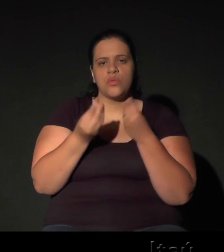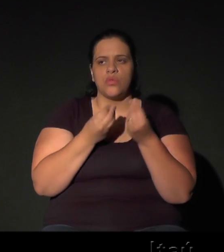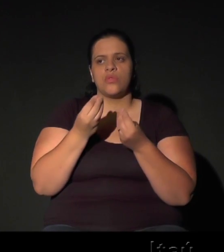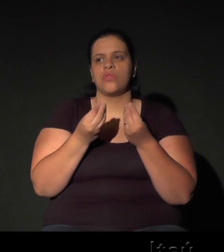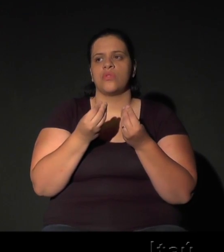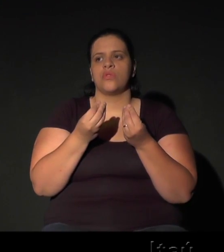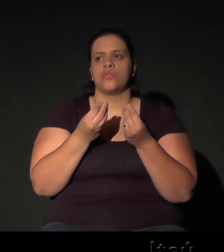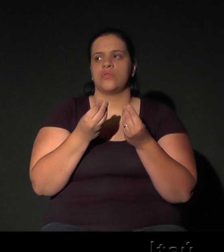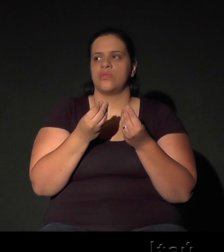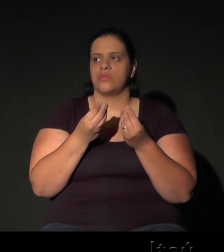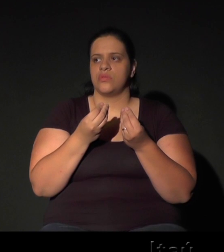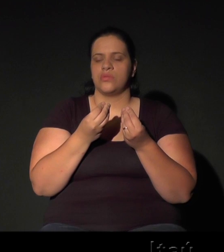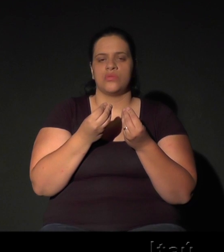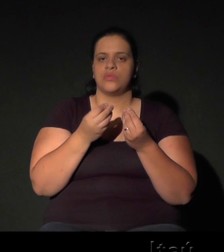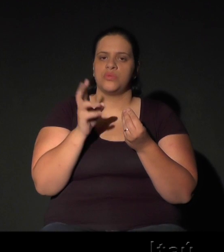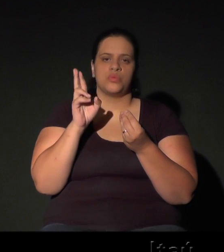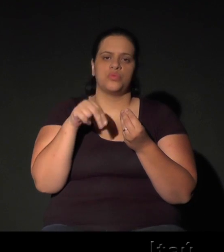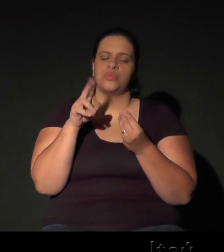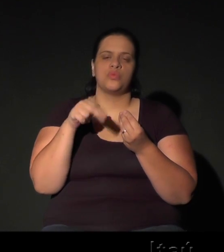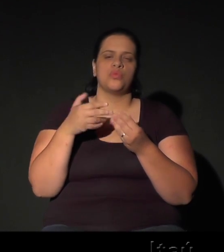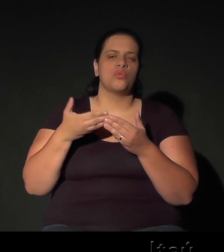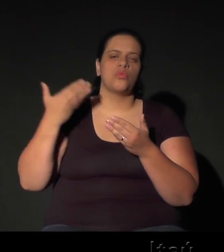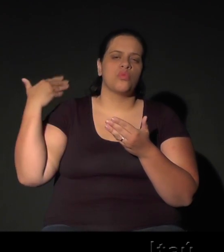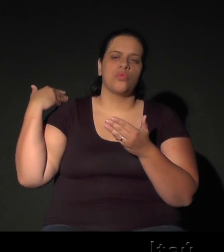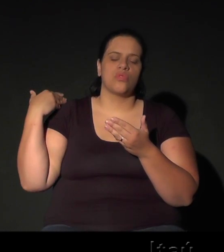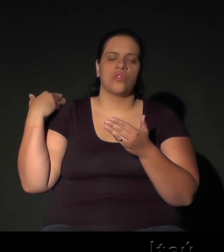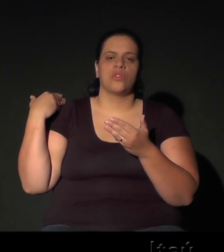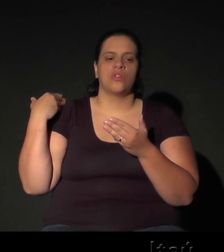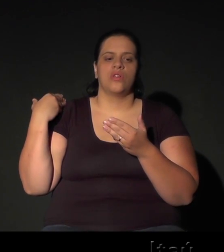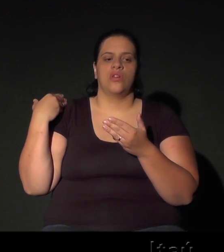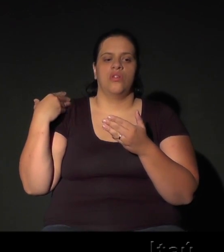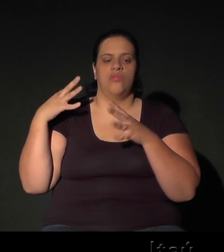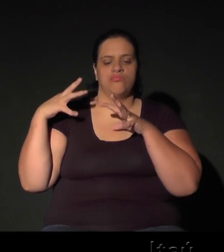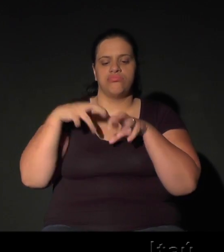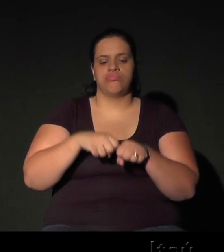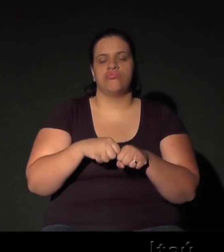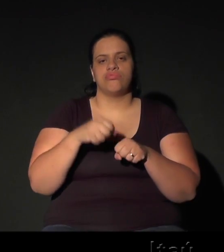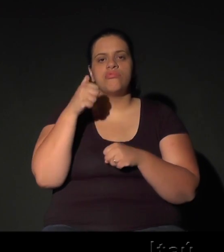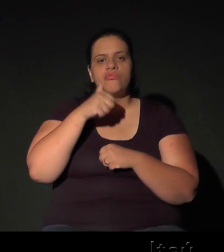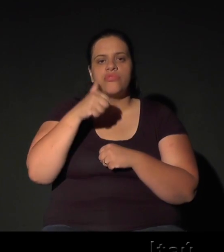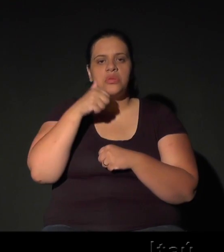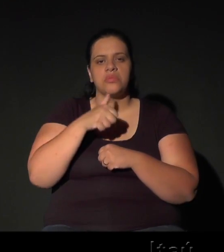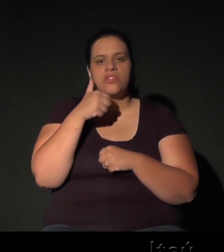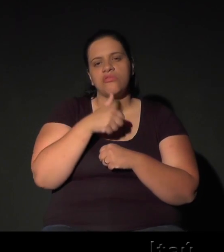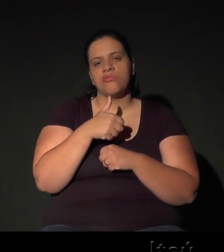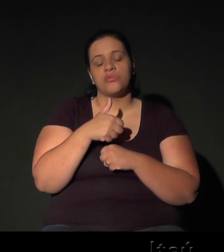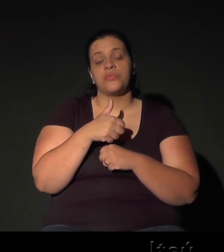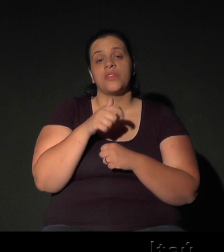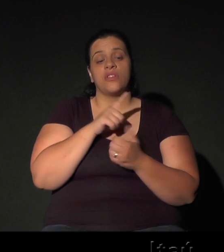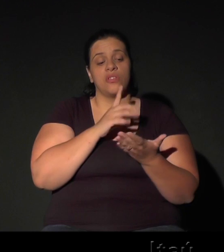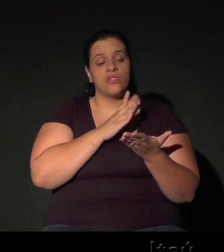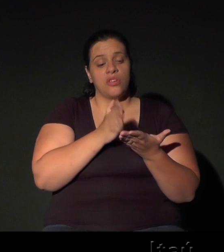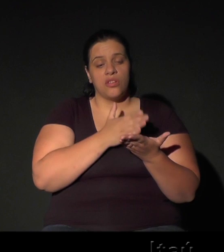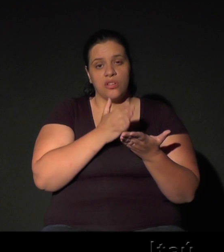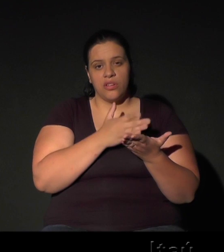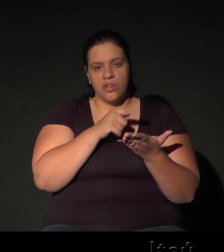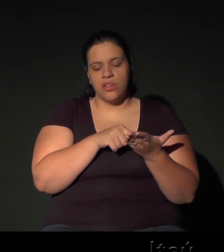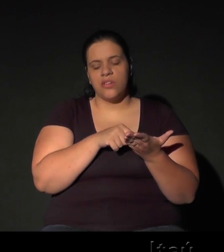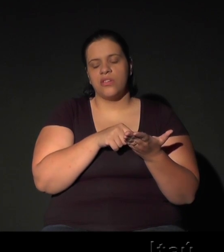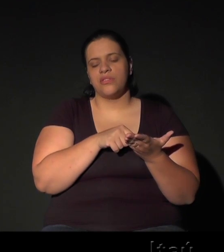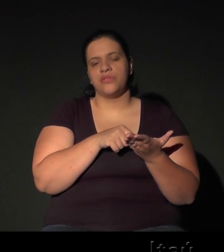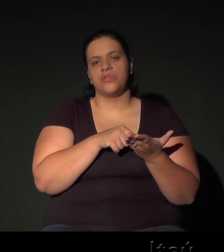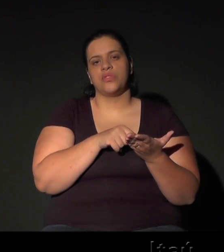que não não nunca houve uma um domínio feminino tem um livro chamado